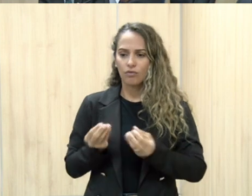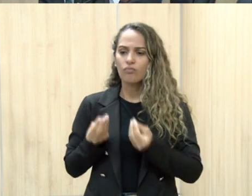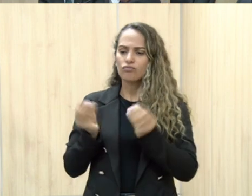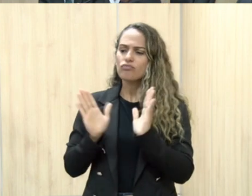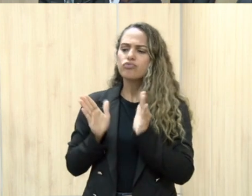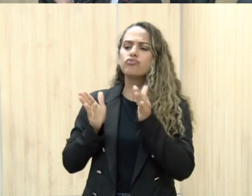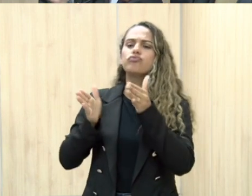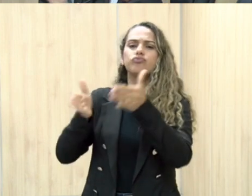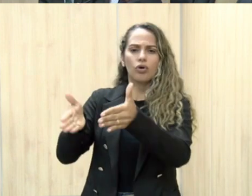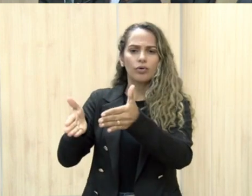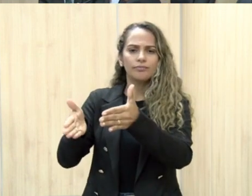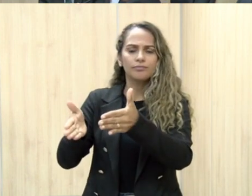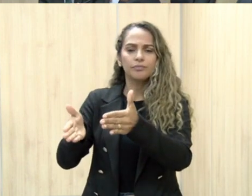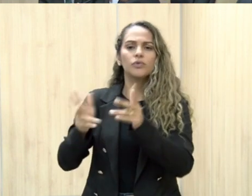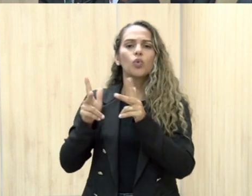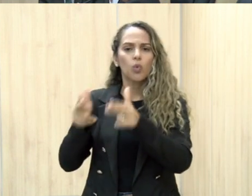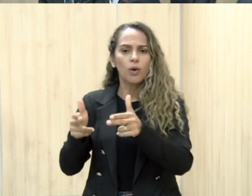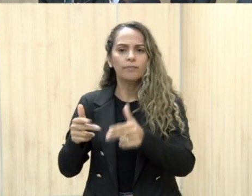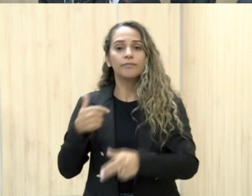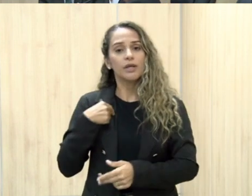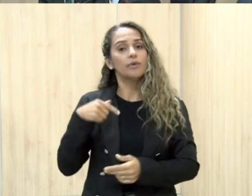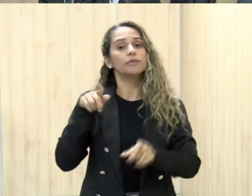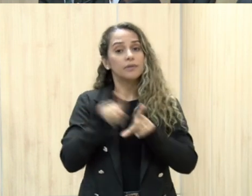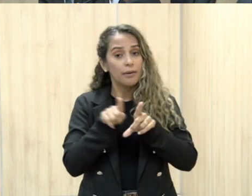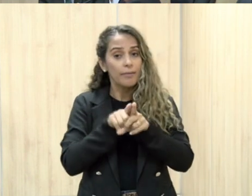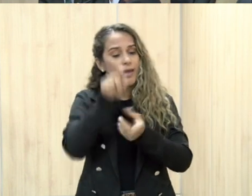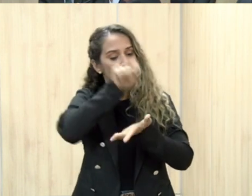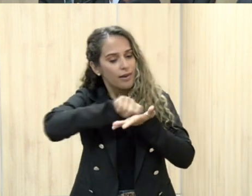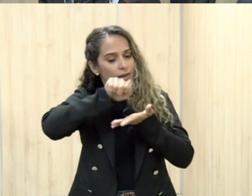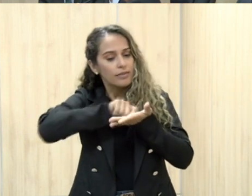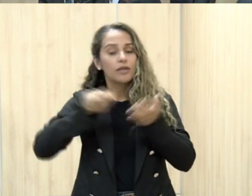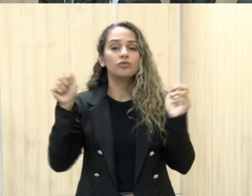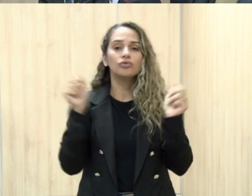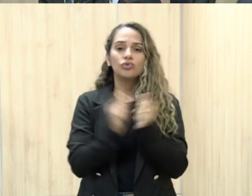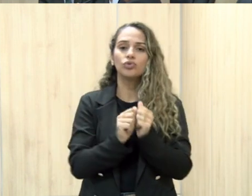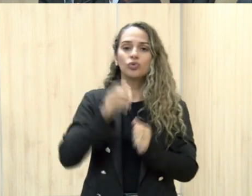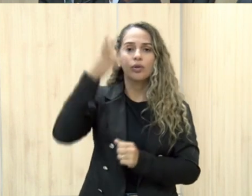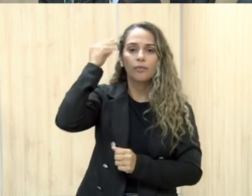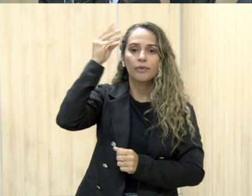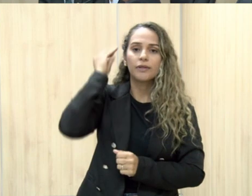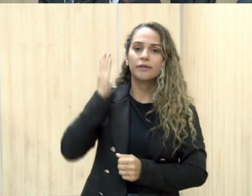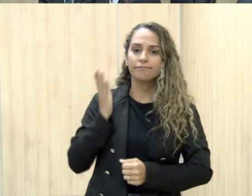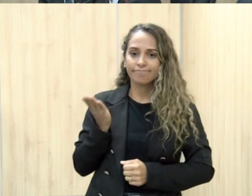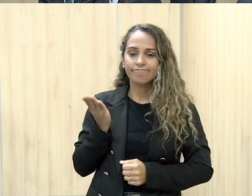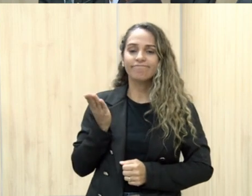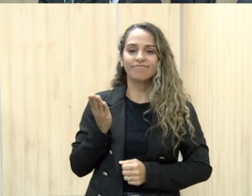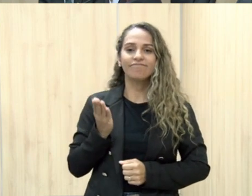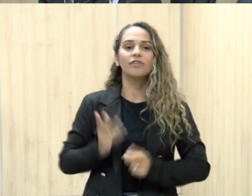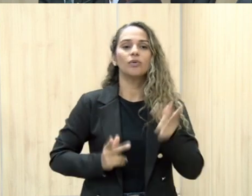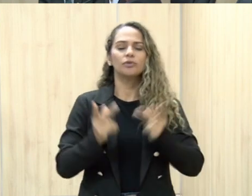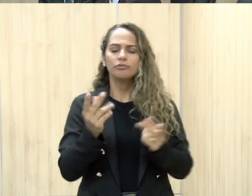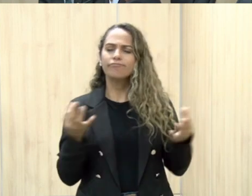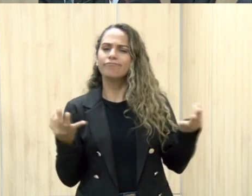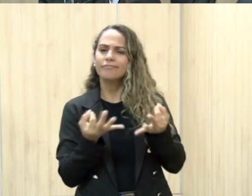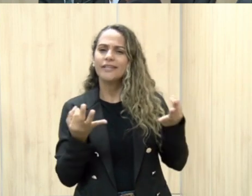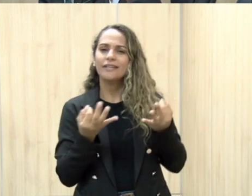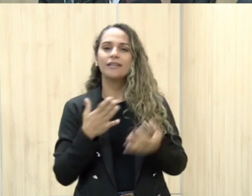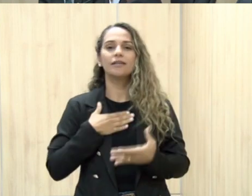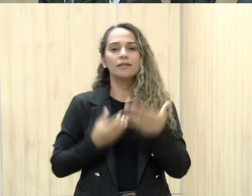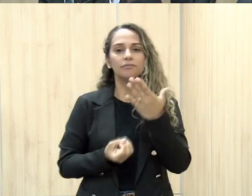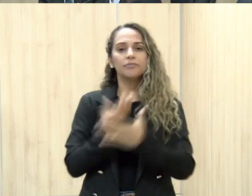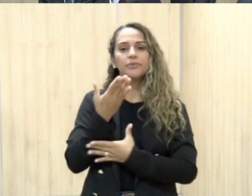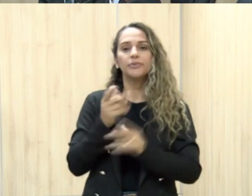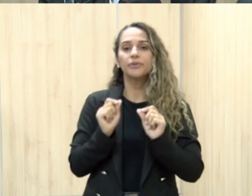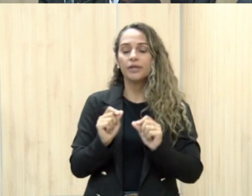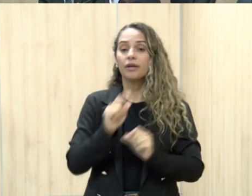direção tem uma matéria que eu fui relator independente Deputado Rodrigo projeto excelente um projeto de mentoria